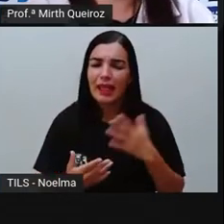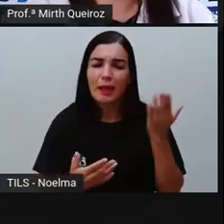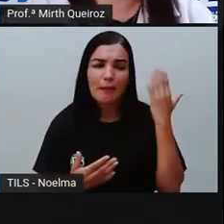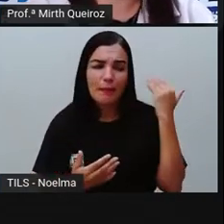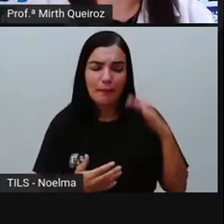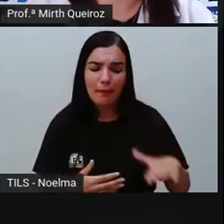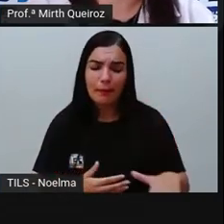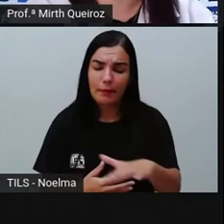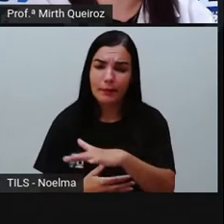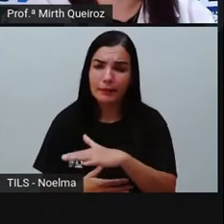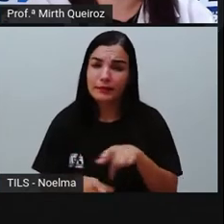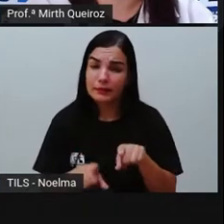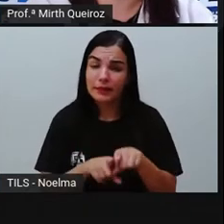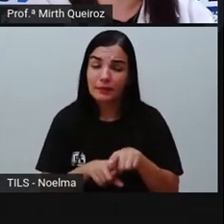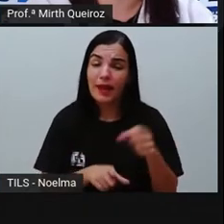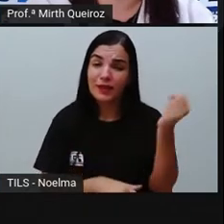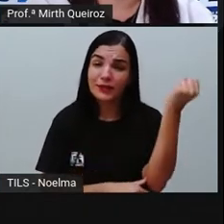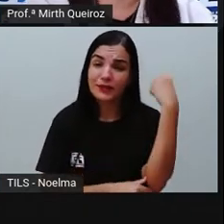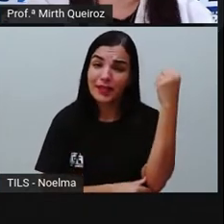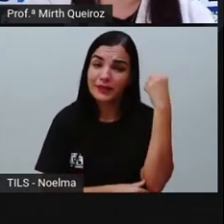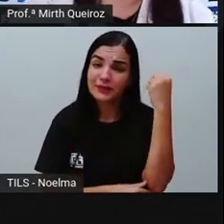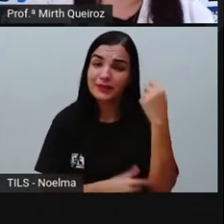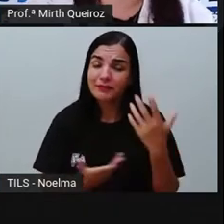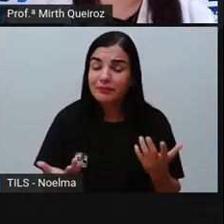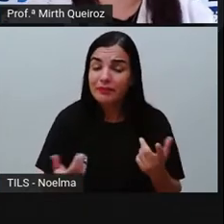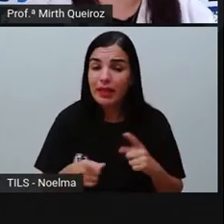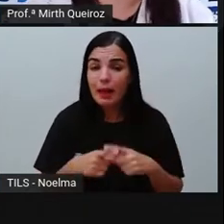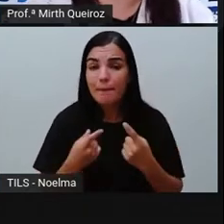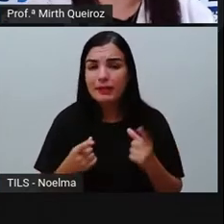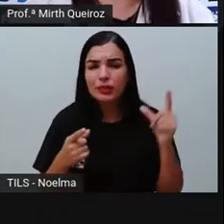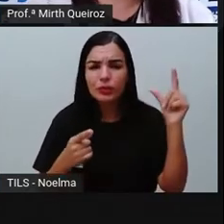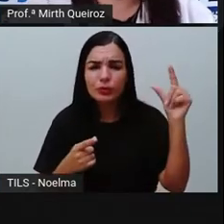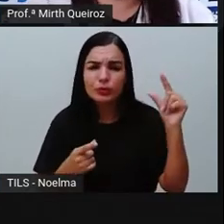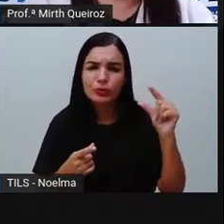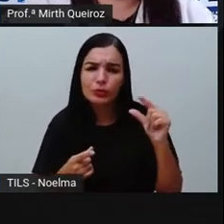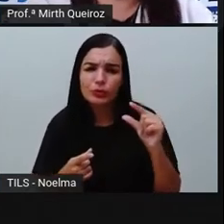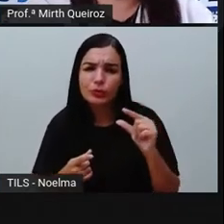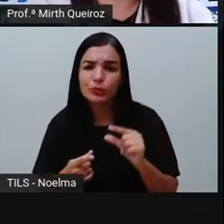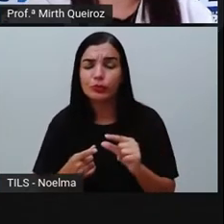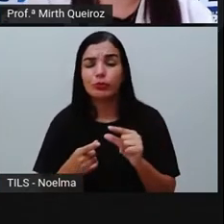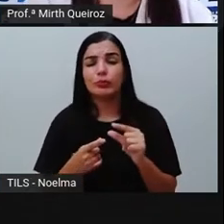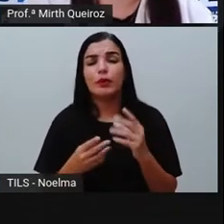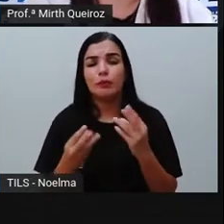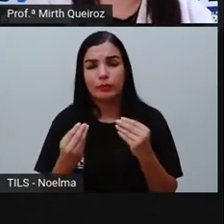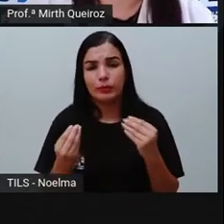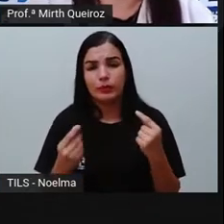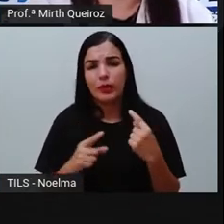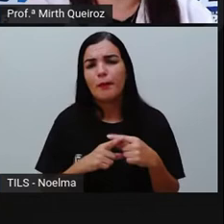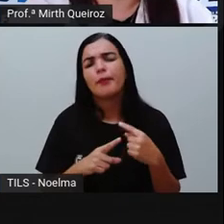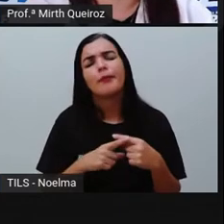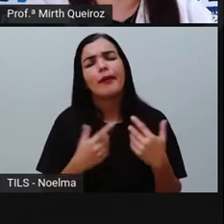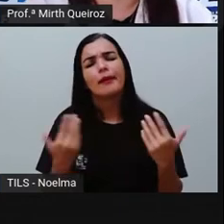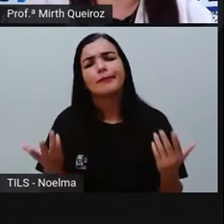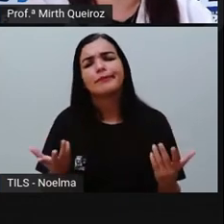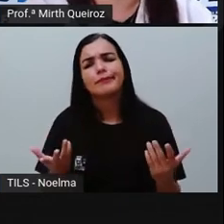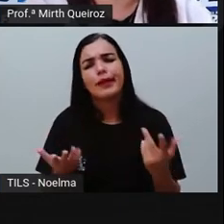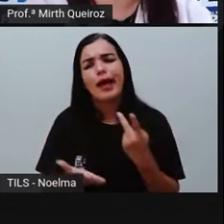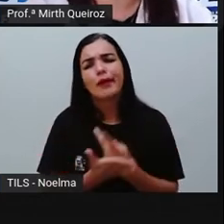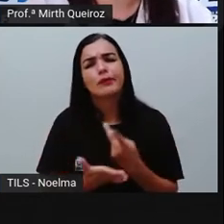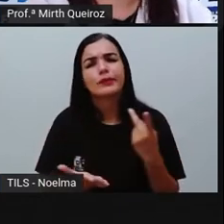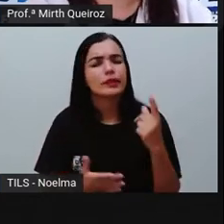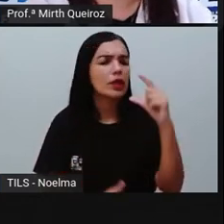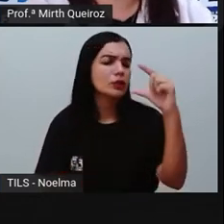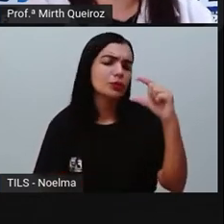e é considerado um tipo de atividade física. Só que isso tem diminuído bastante. Será por quê que